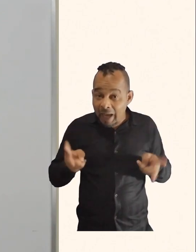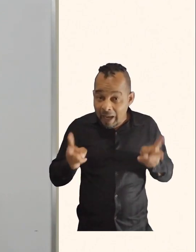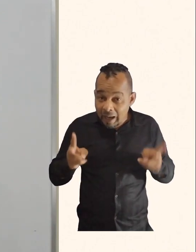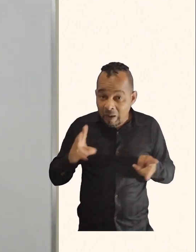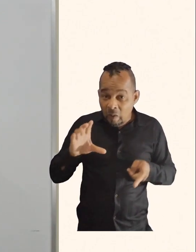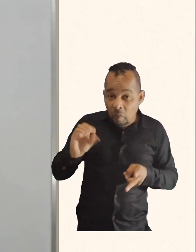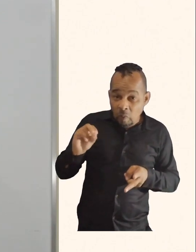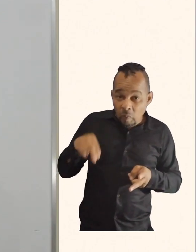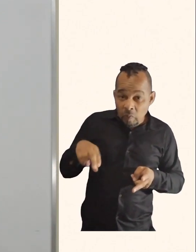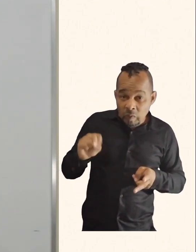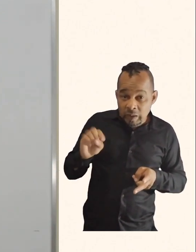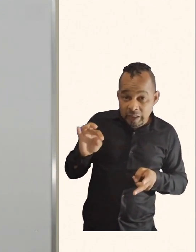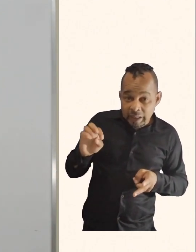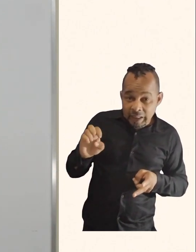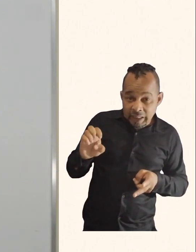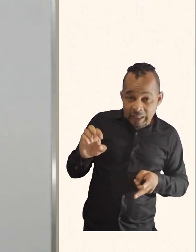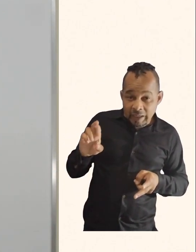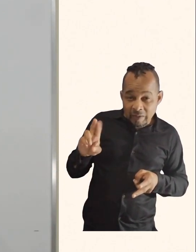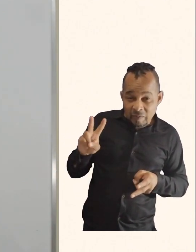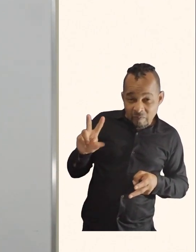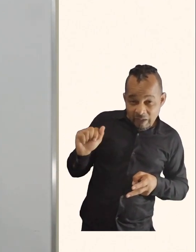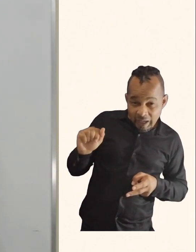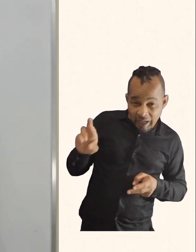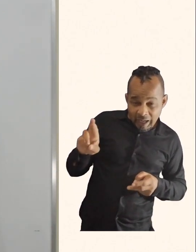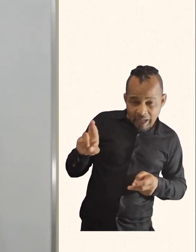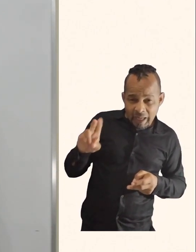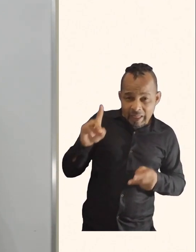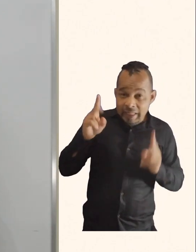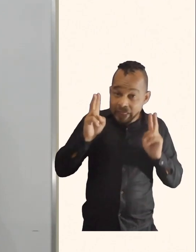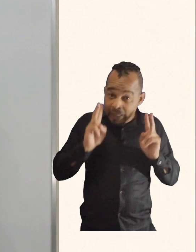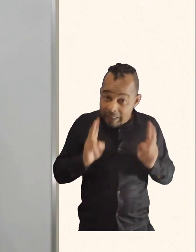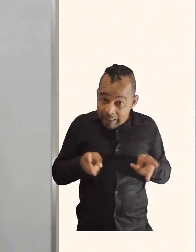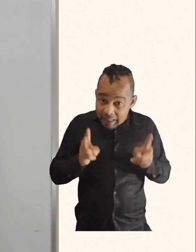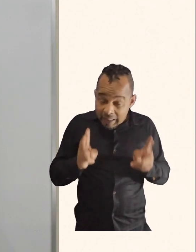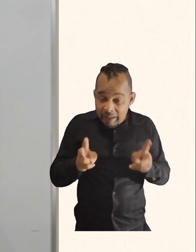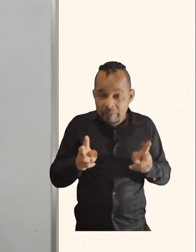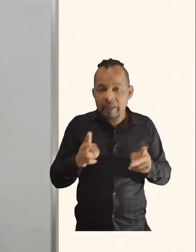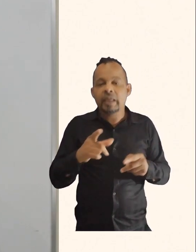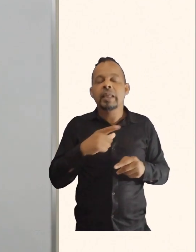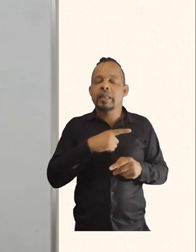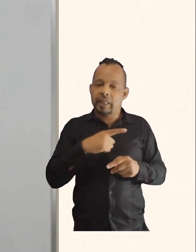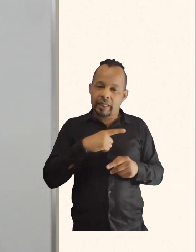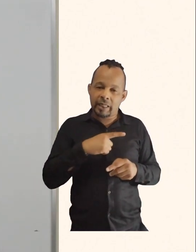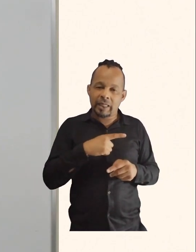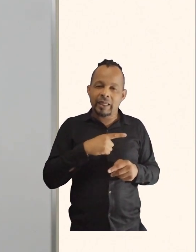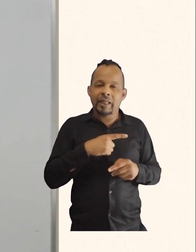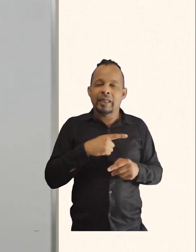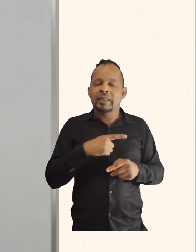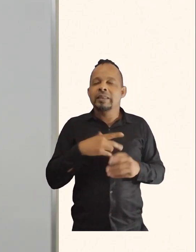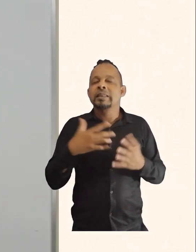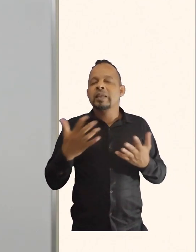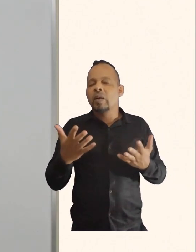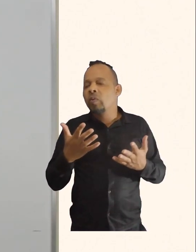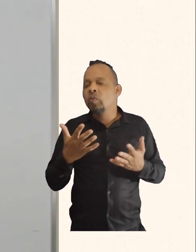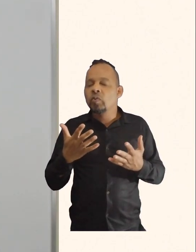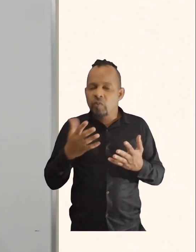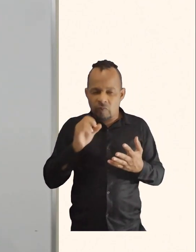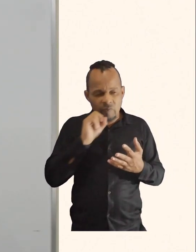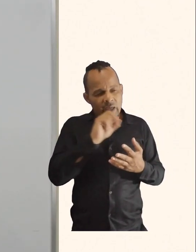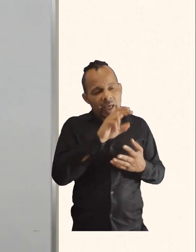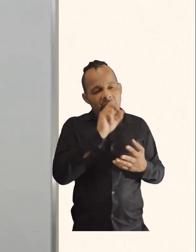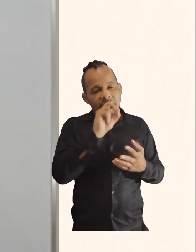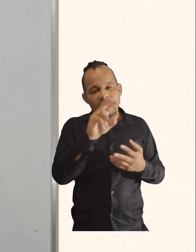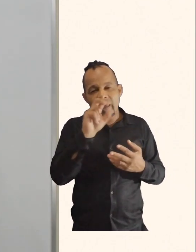se a energia se conserva sempre, por que é muito comum a gente ver aulas na internet